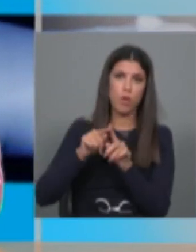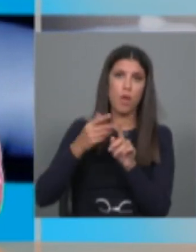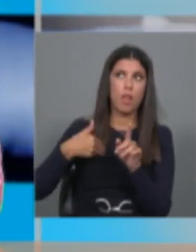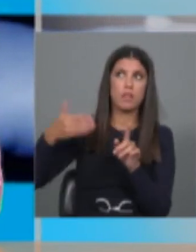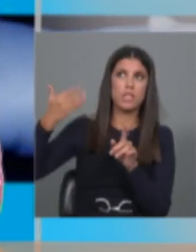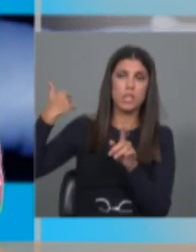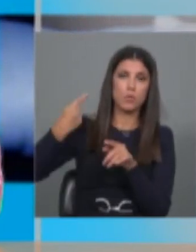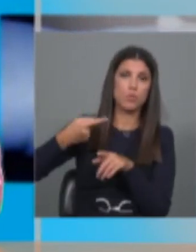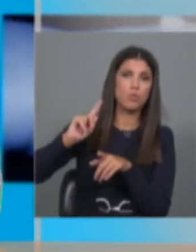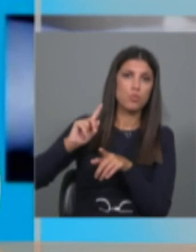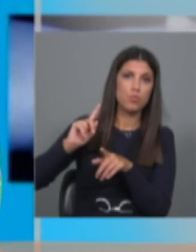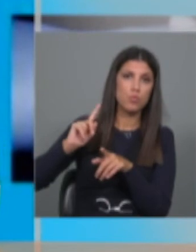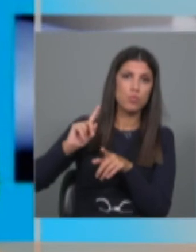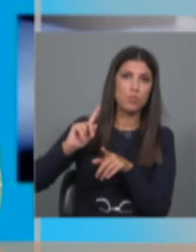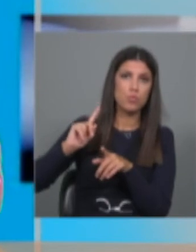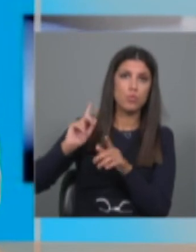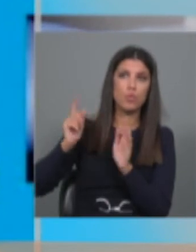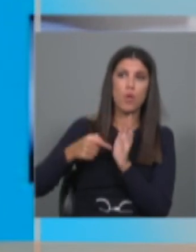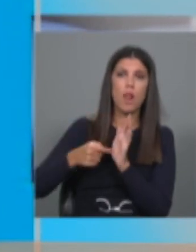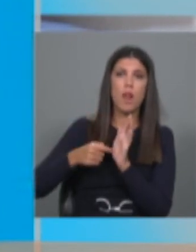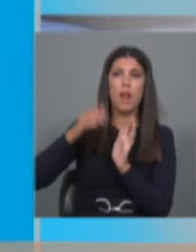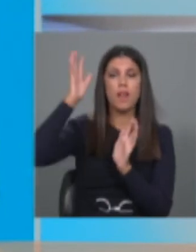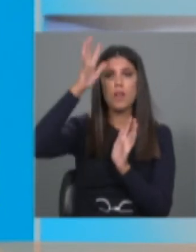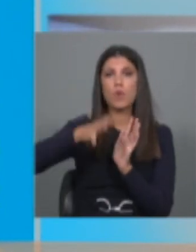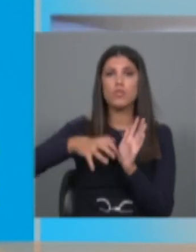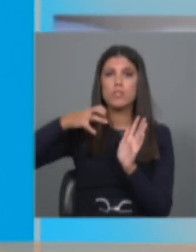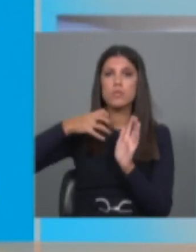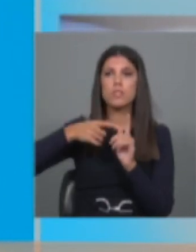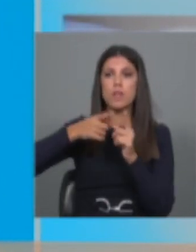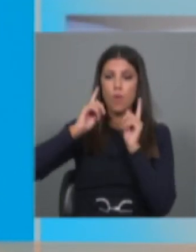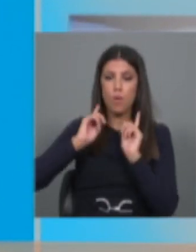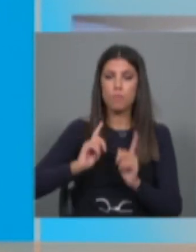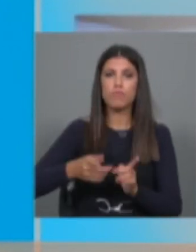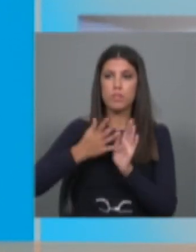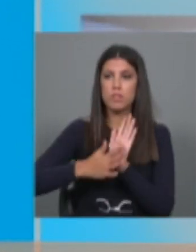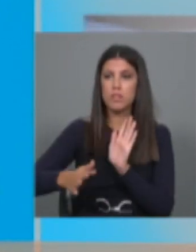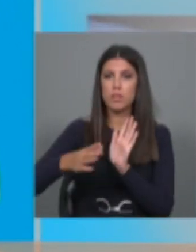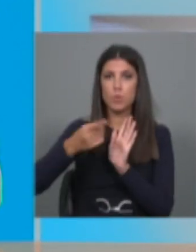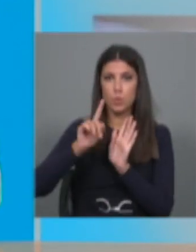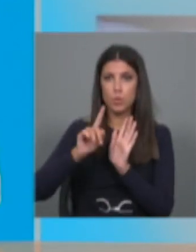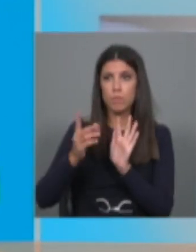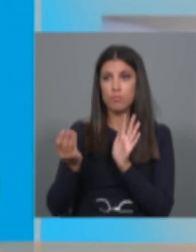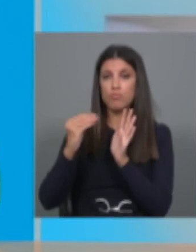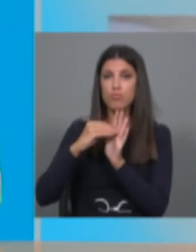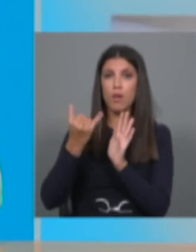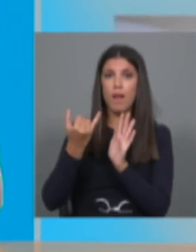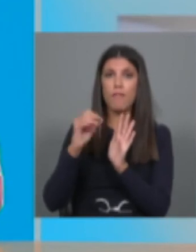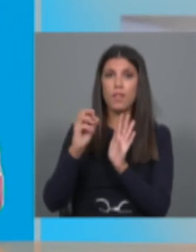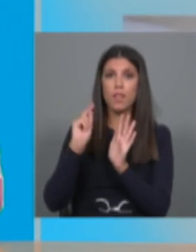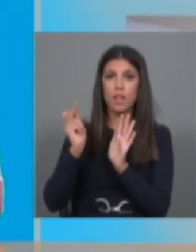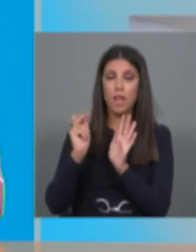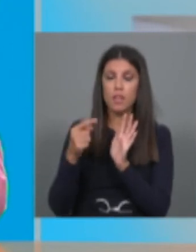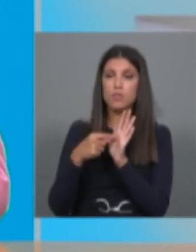e não está na Constituição inicial da democracia, mas existe para